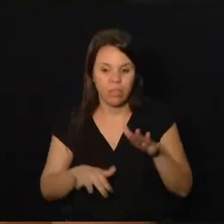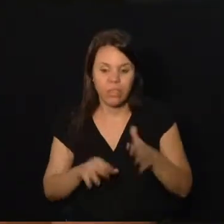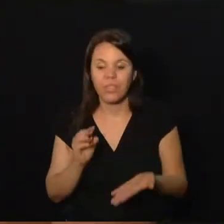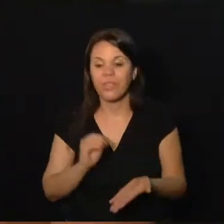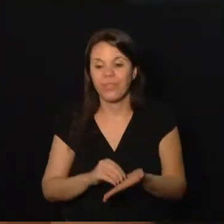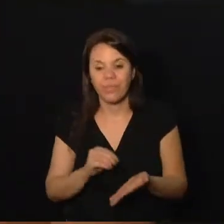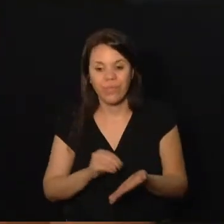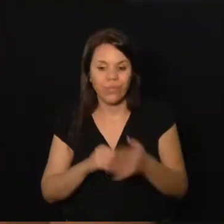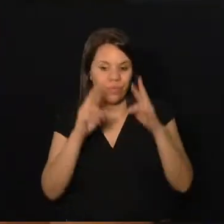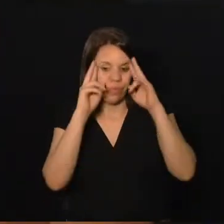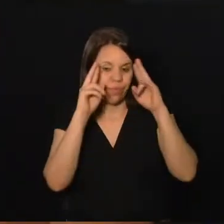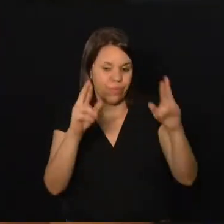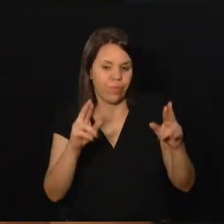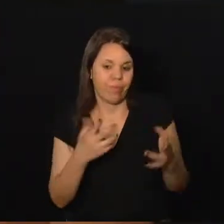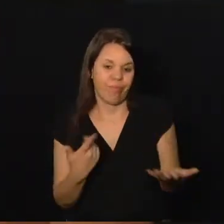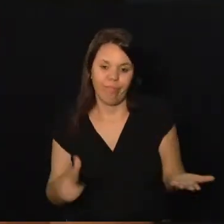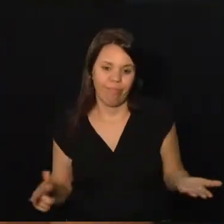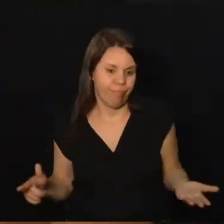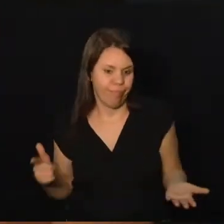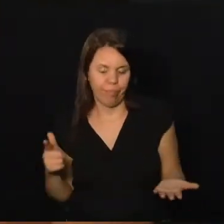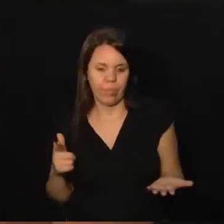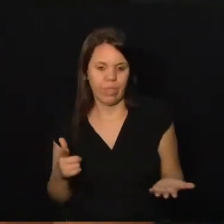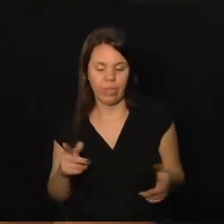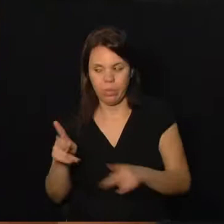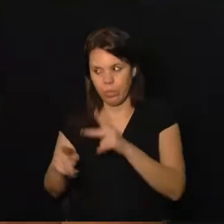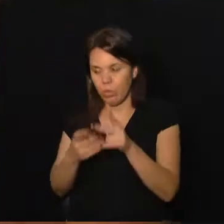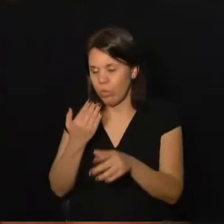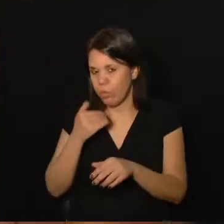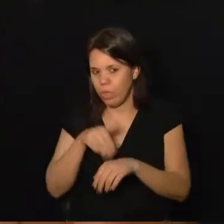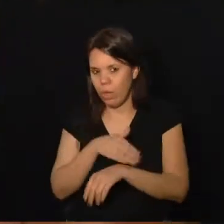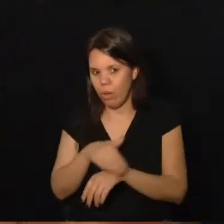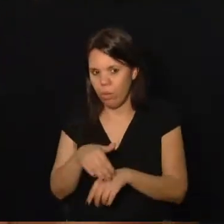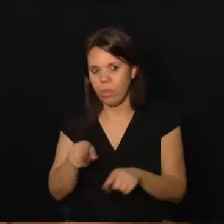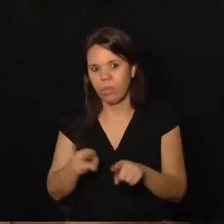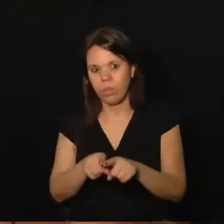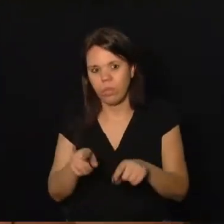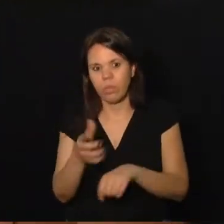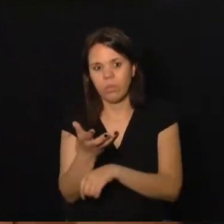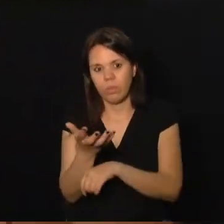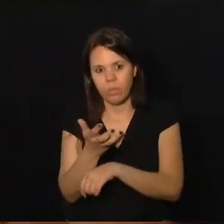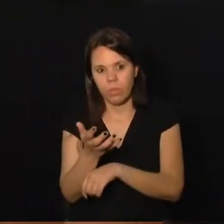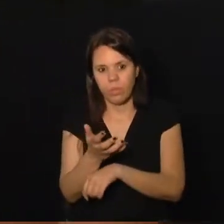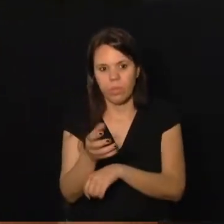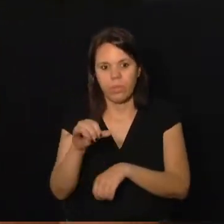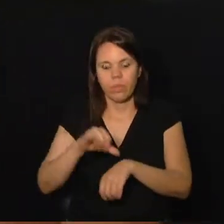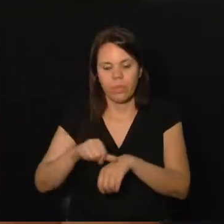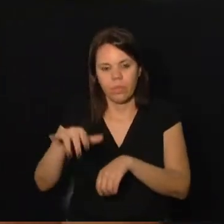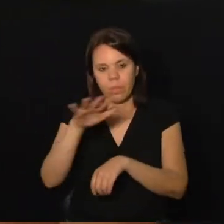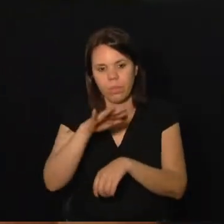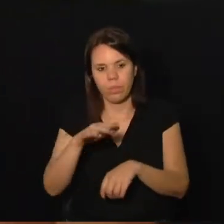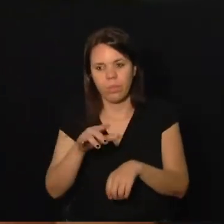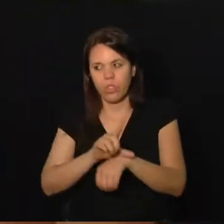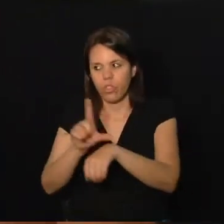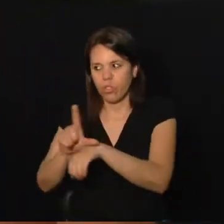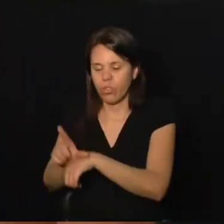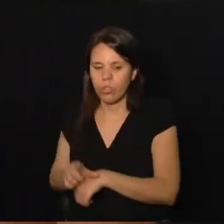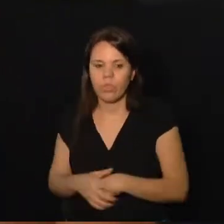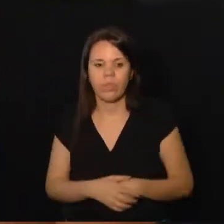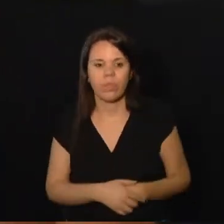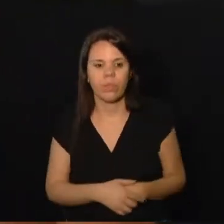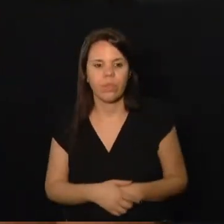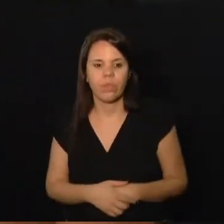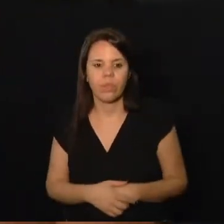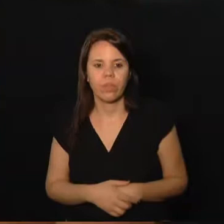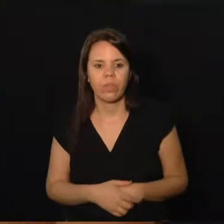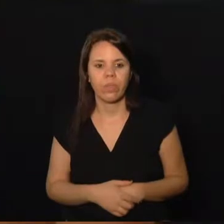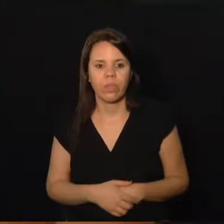de respeito não só com aquelas pessoas que estão comendo na rua, como também com os moradores da região central, com o comércio. Né? O